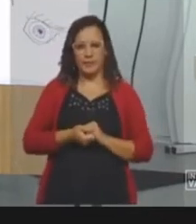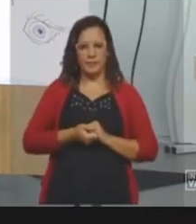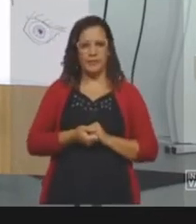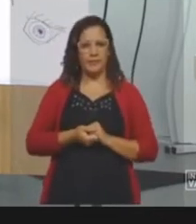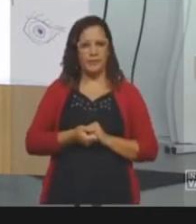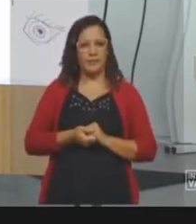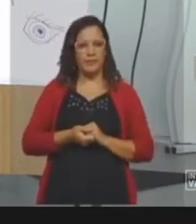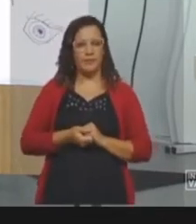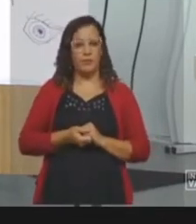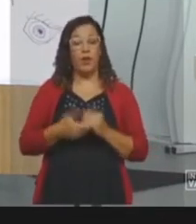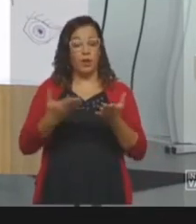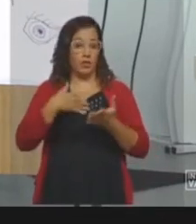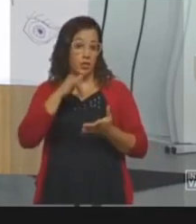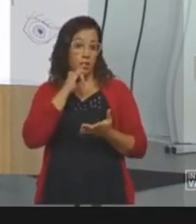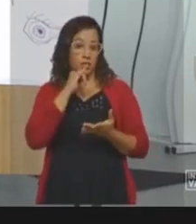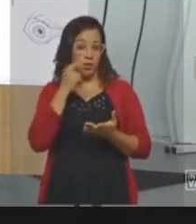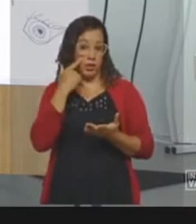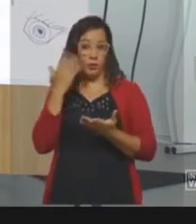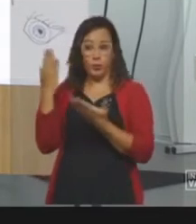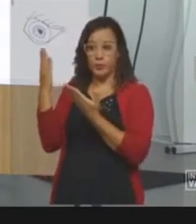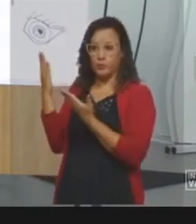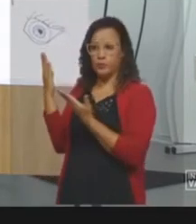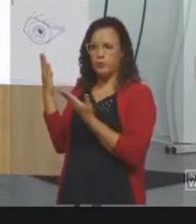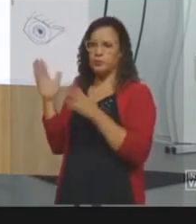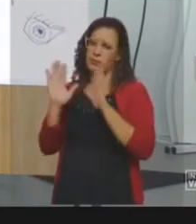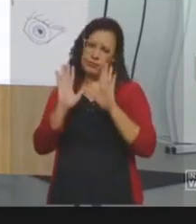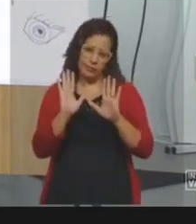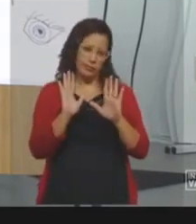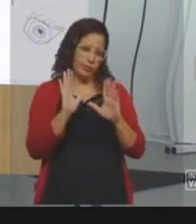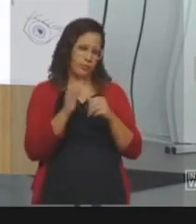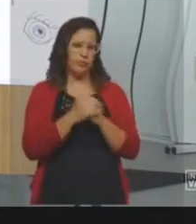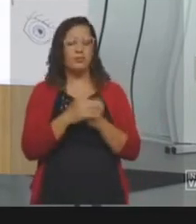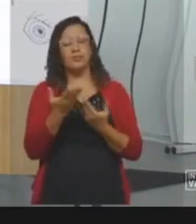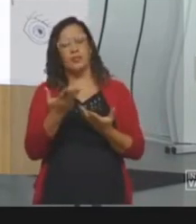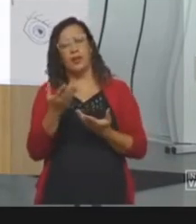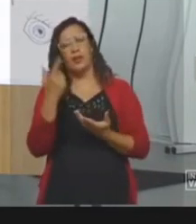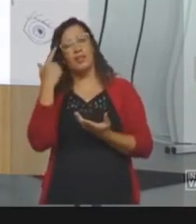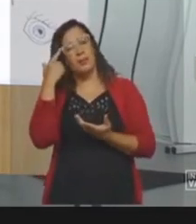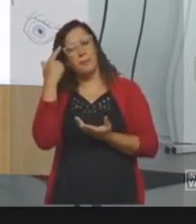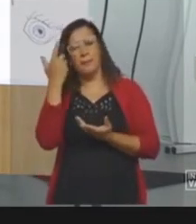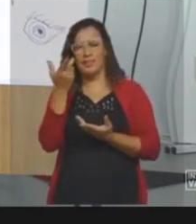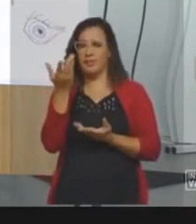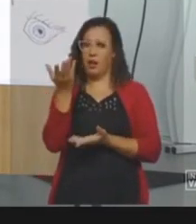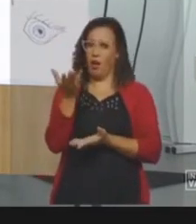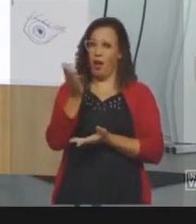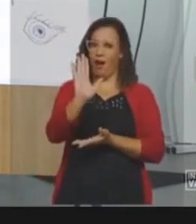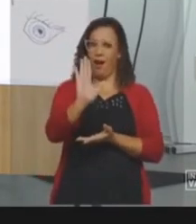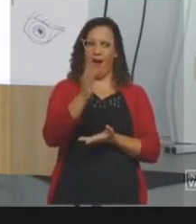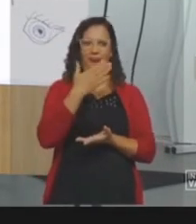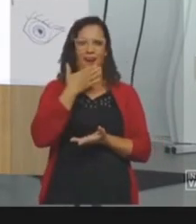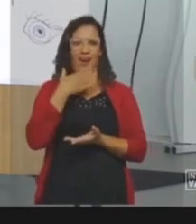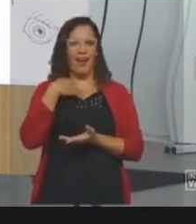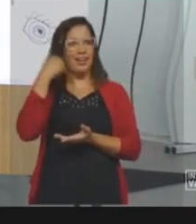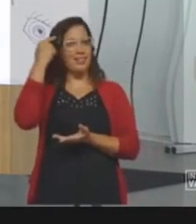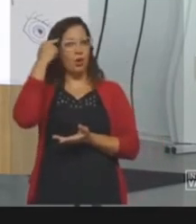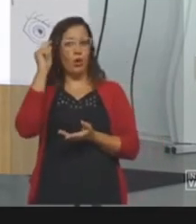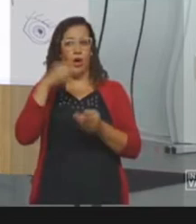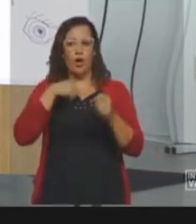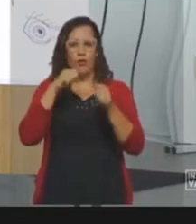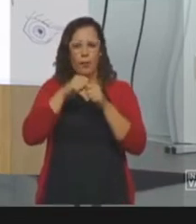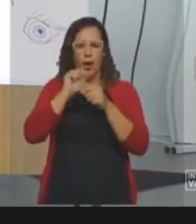Aqui eu tenho um esquema disso. Não necessariamente, aí agora você fica pensando assim, não, então peraí, eu vou pegar uma